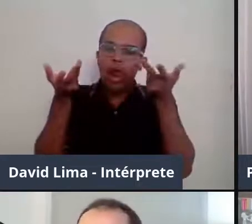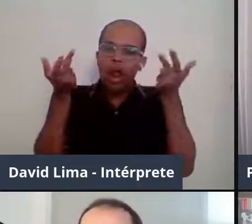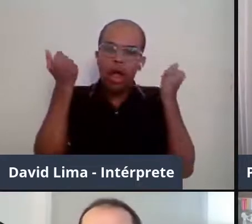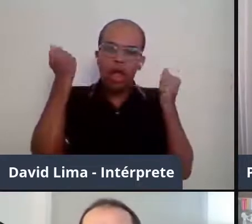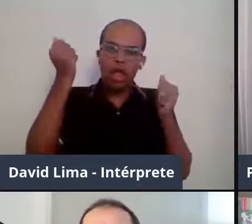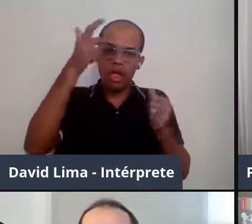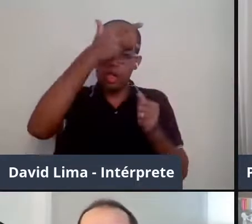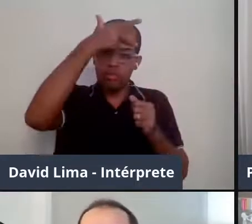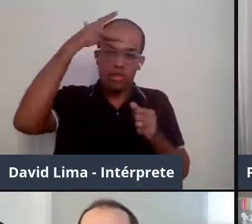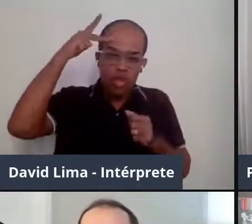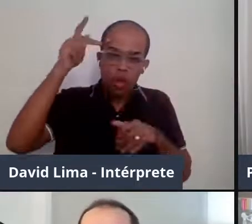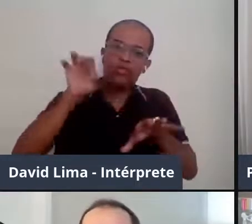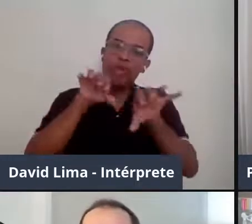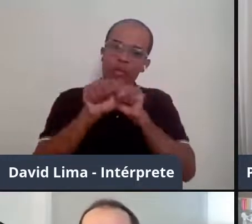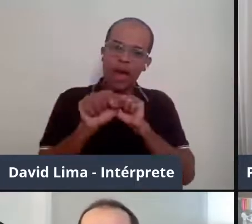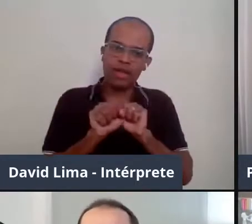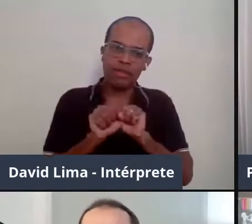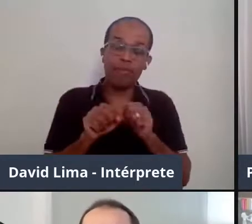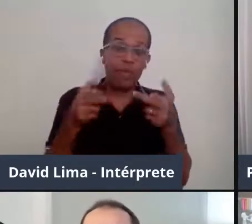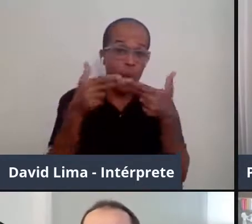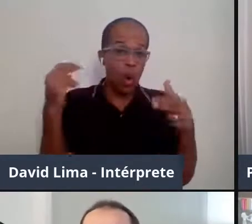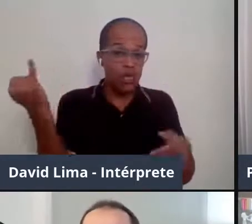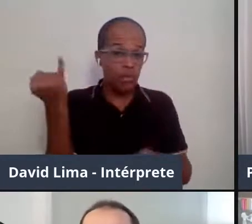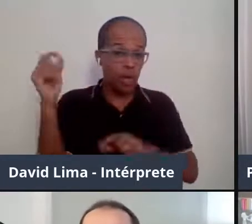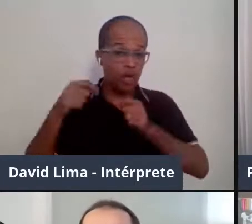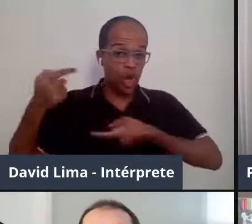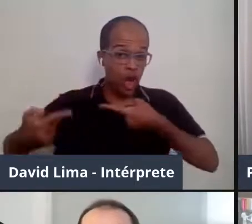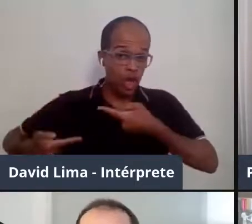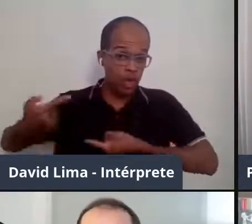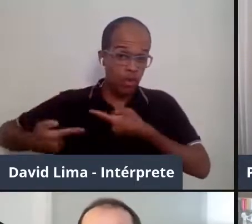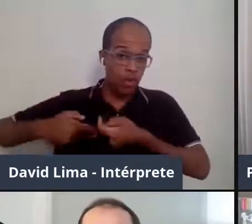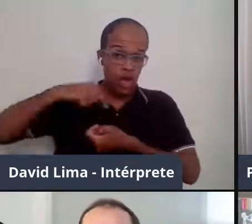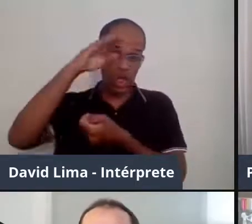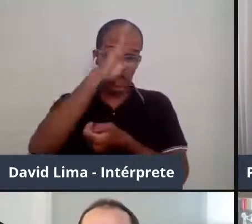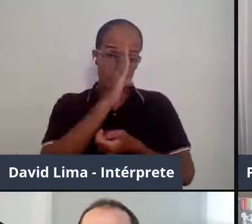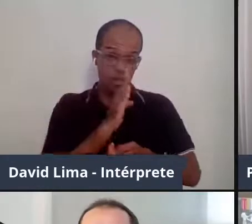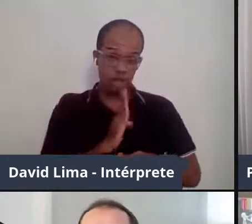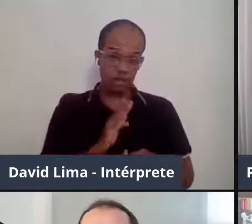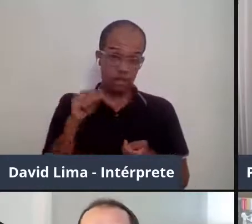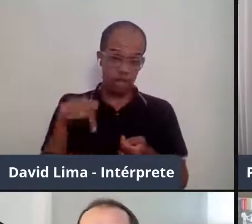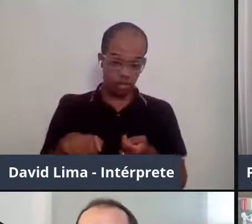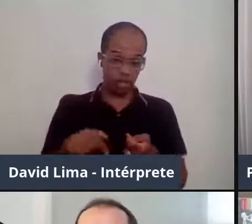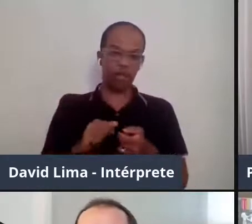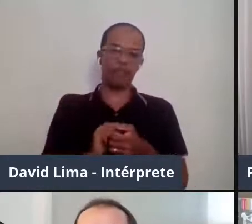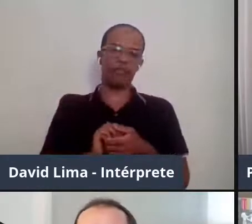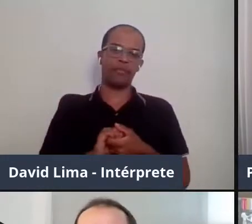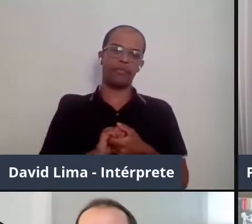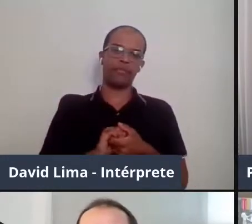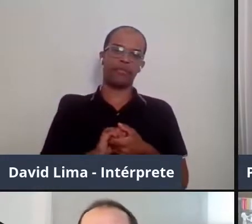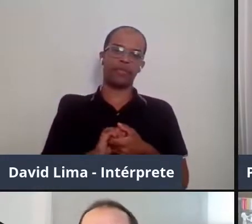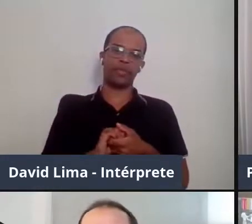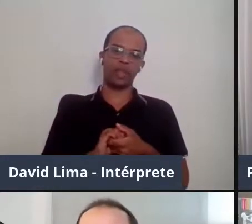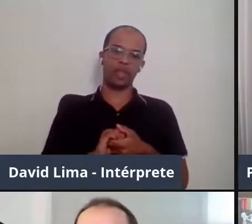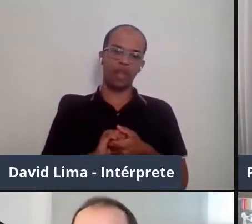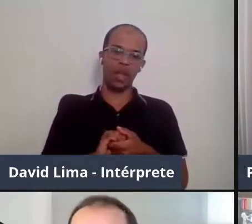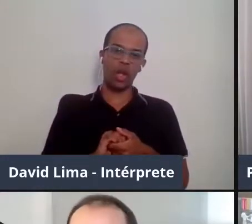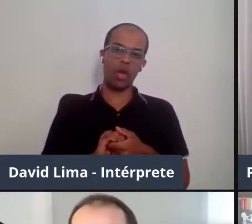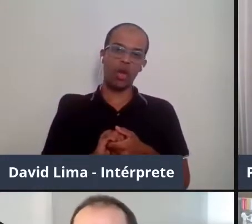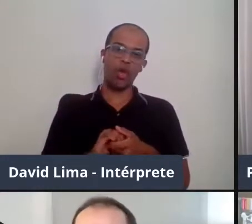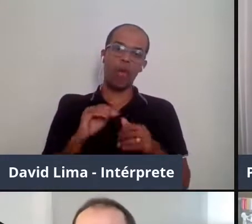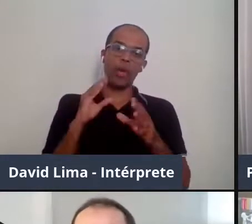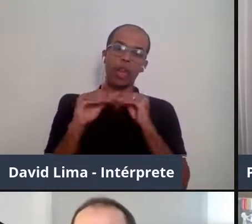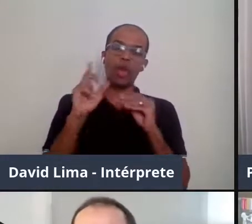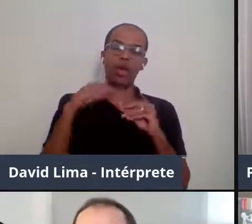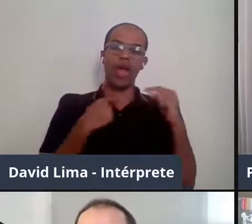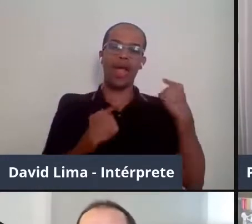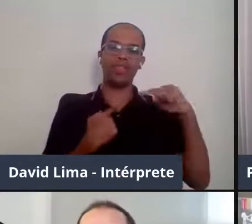coisa muito importante que as políticas públicas no Brasil deveriam tomar muito cuidado com isso, que nosso saldo migratório é